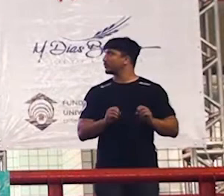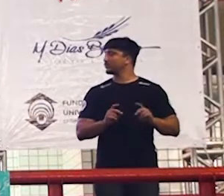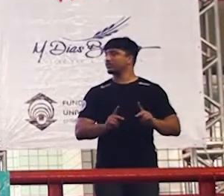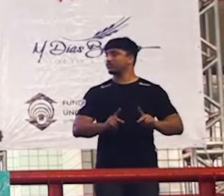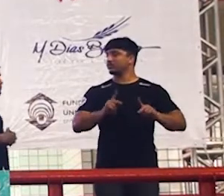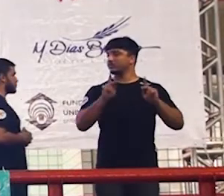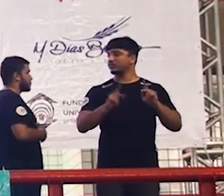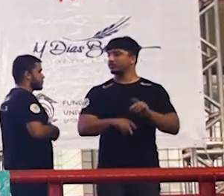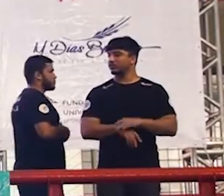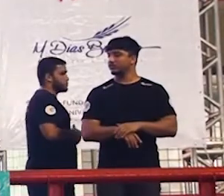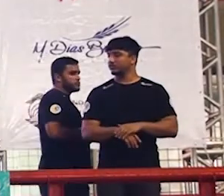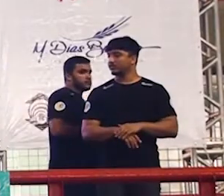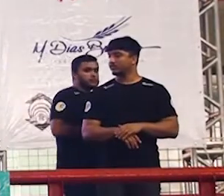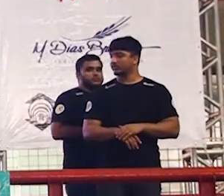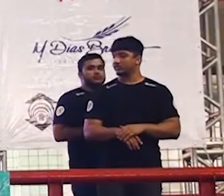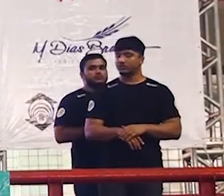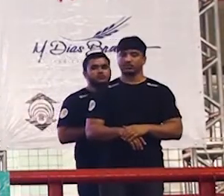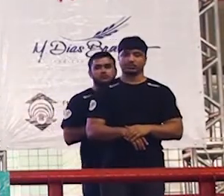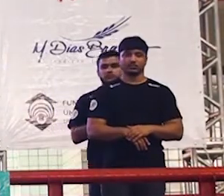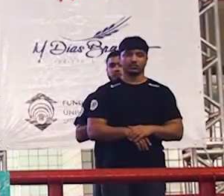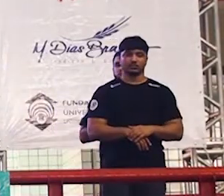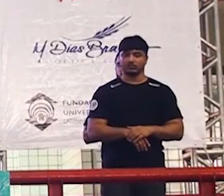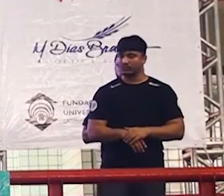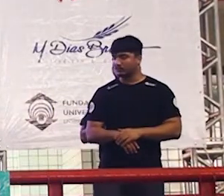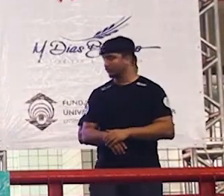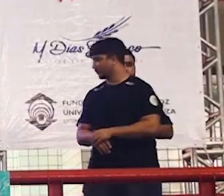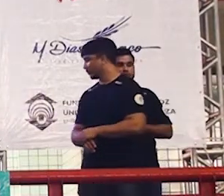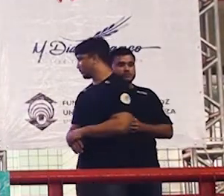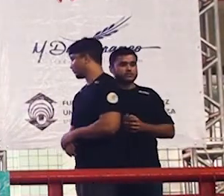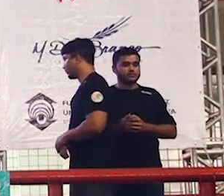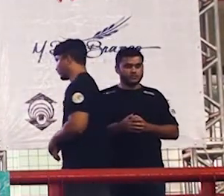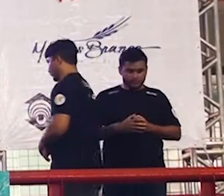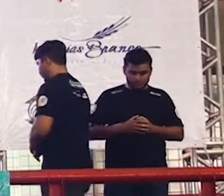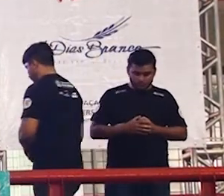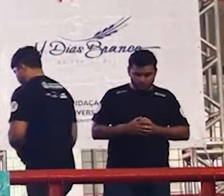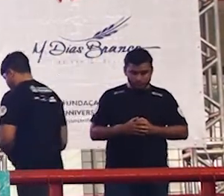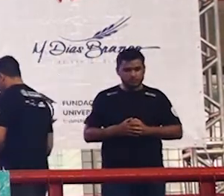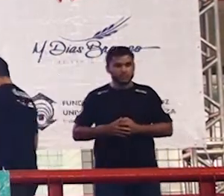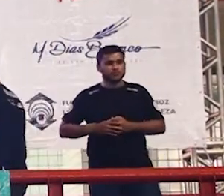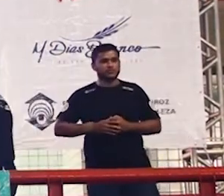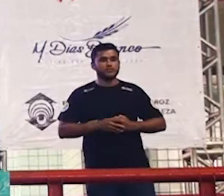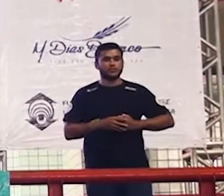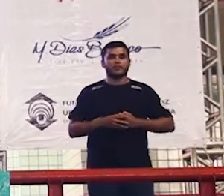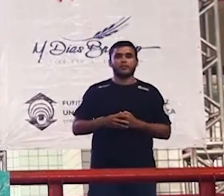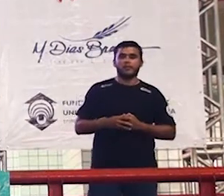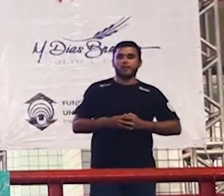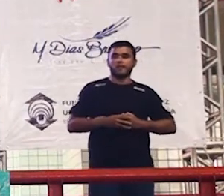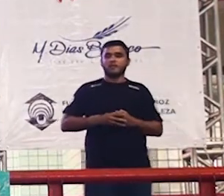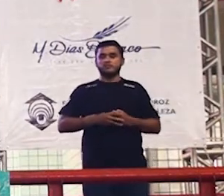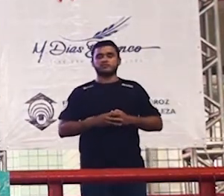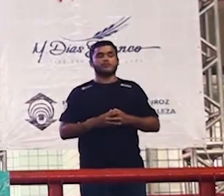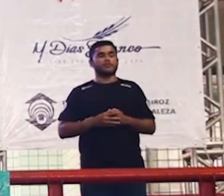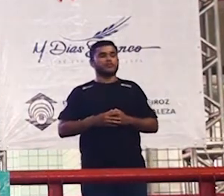ok? Vamos fazer alguns exercícios, para ver como isso é aplicado.